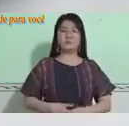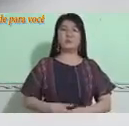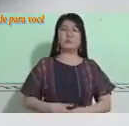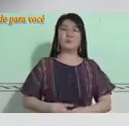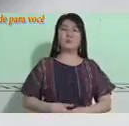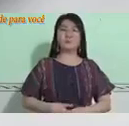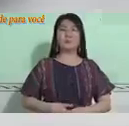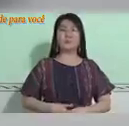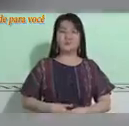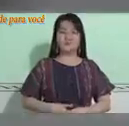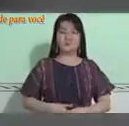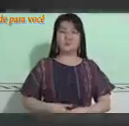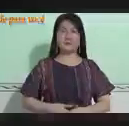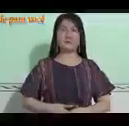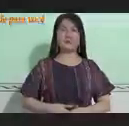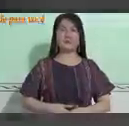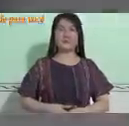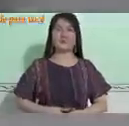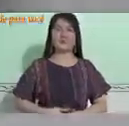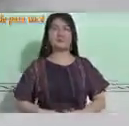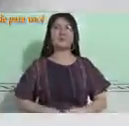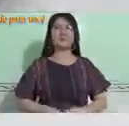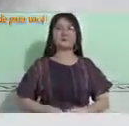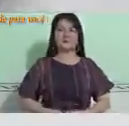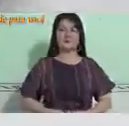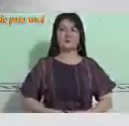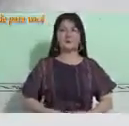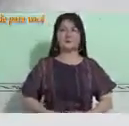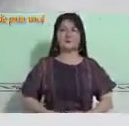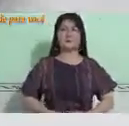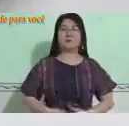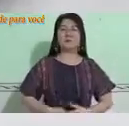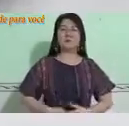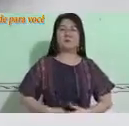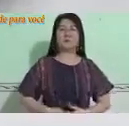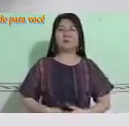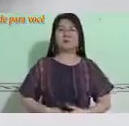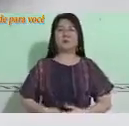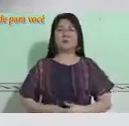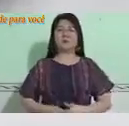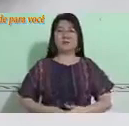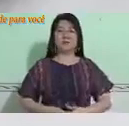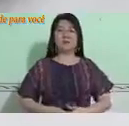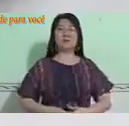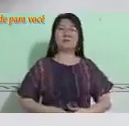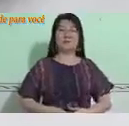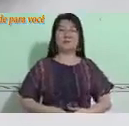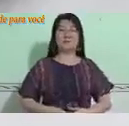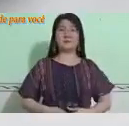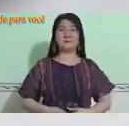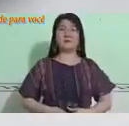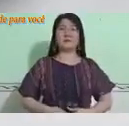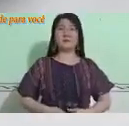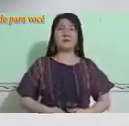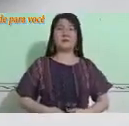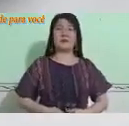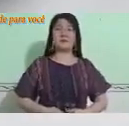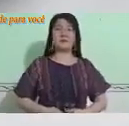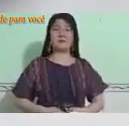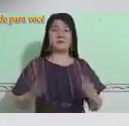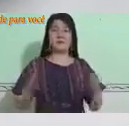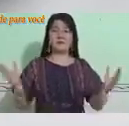ciclo menstrual da mulher, que podem causar várias dúvidas, especialmente quando o teste de gravidez dá